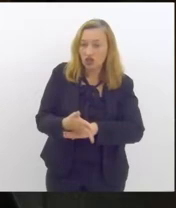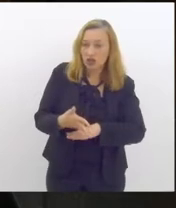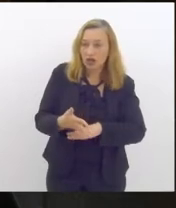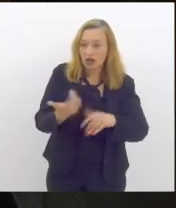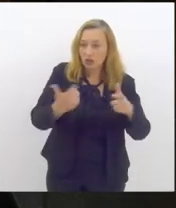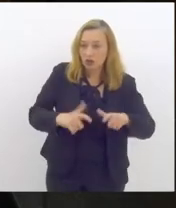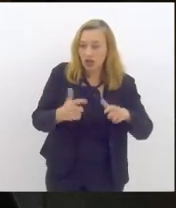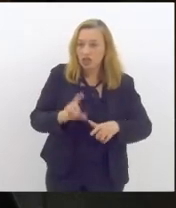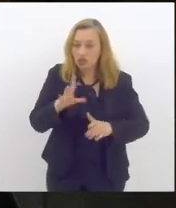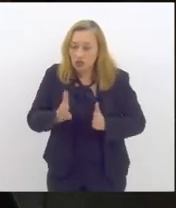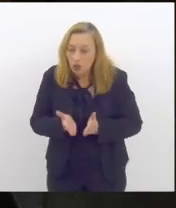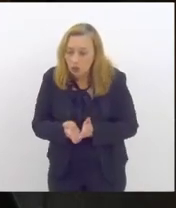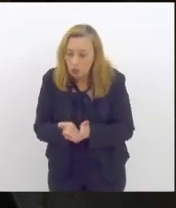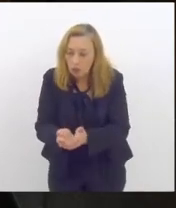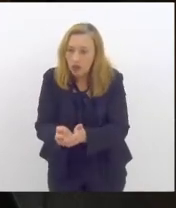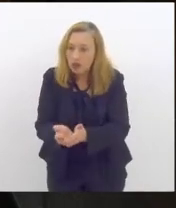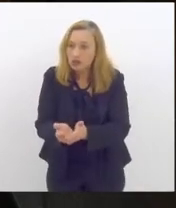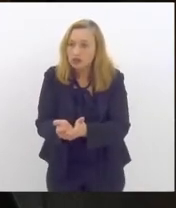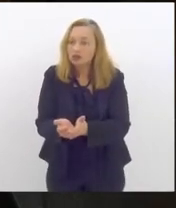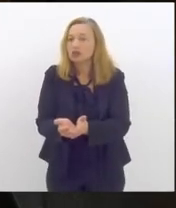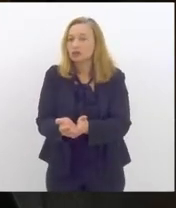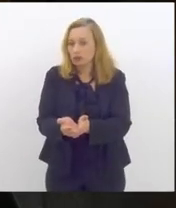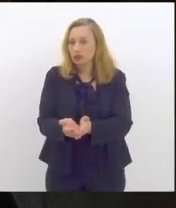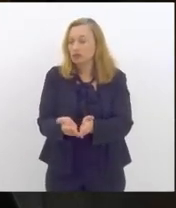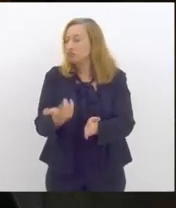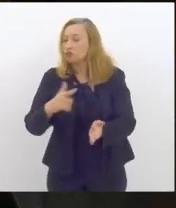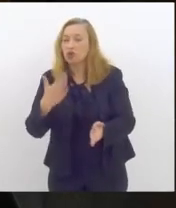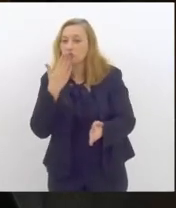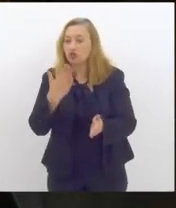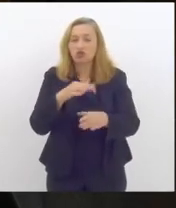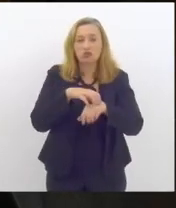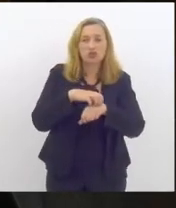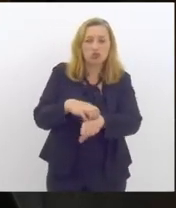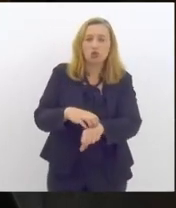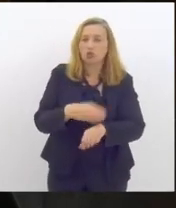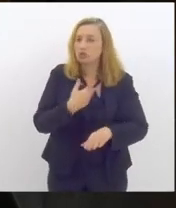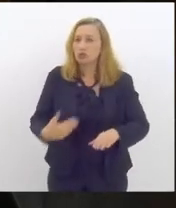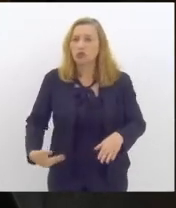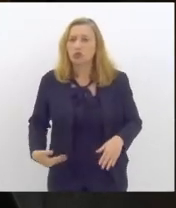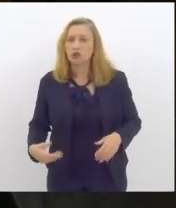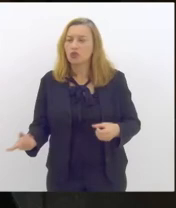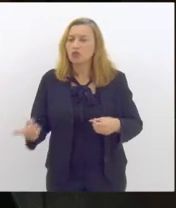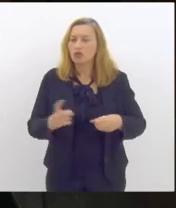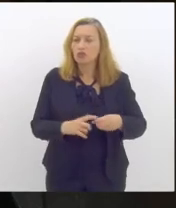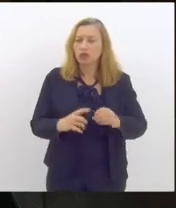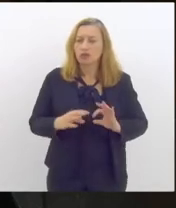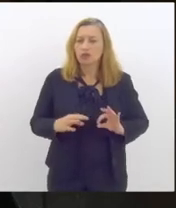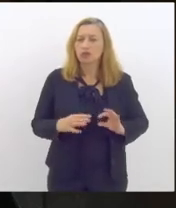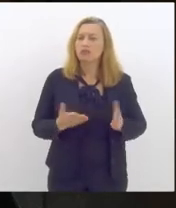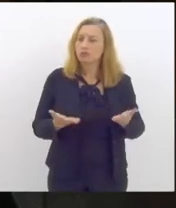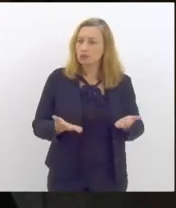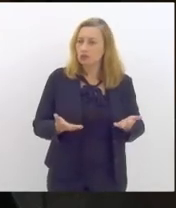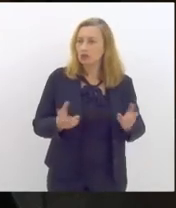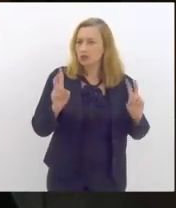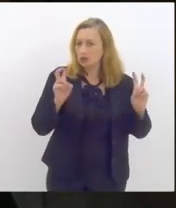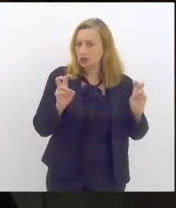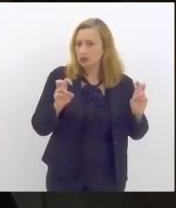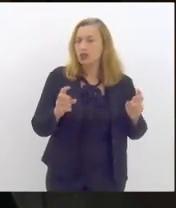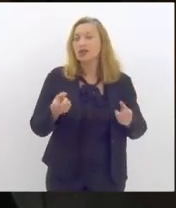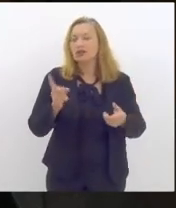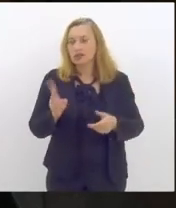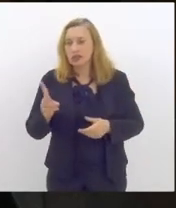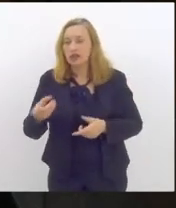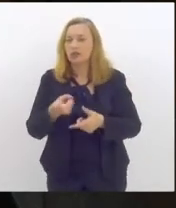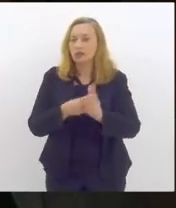o continente sem ser por barco e não conta atualmente com nenhum tipo de transporte público voltado para isso dependendo o tempo